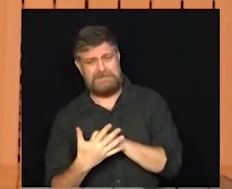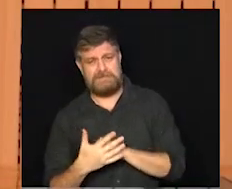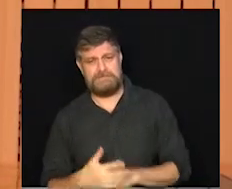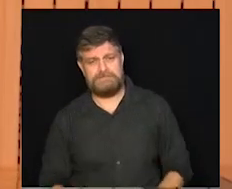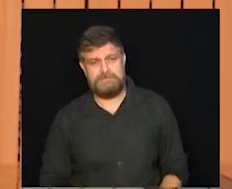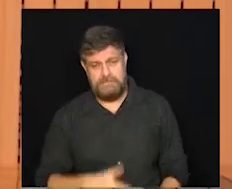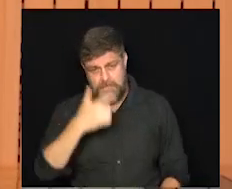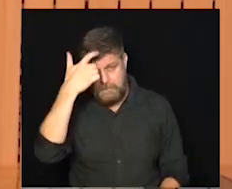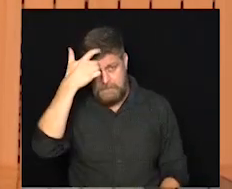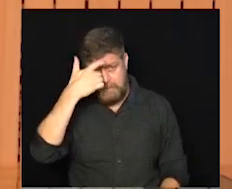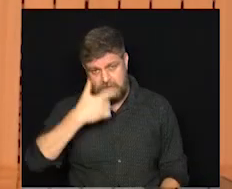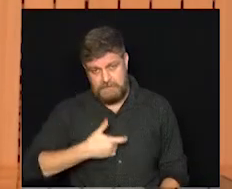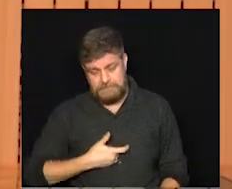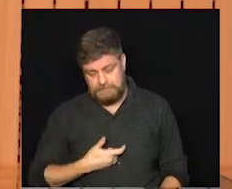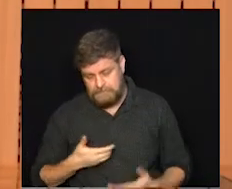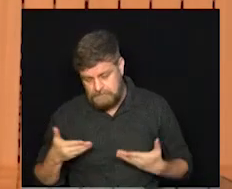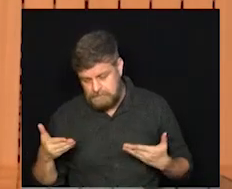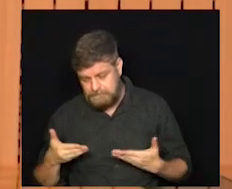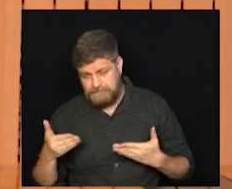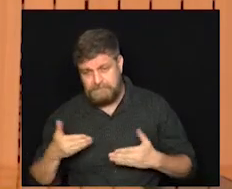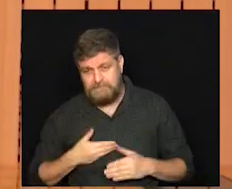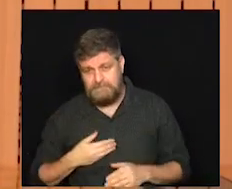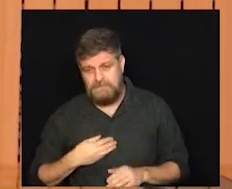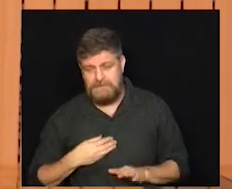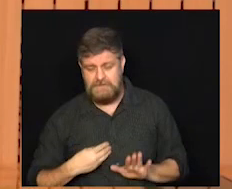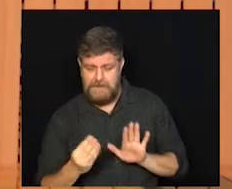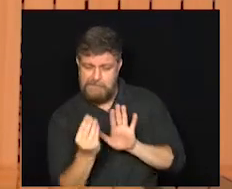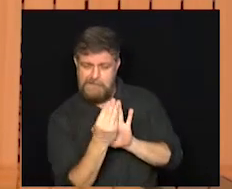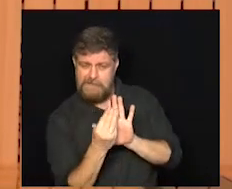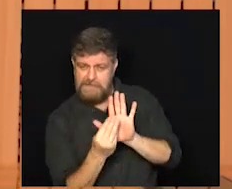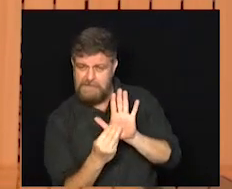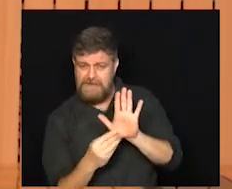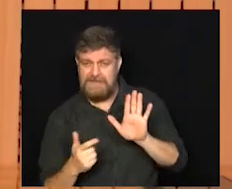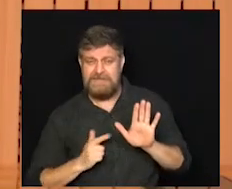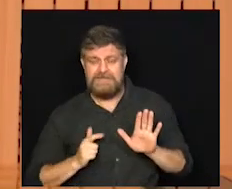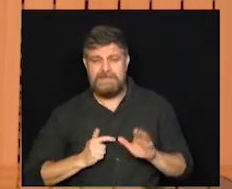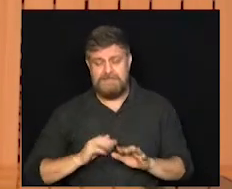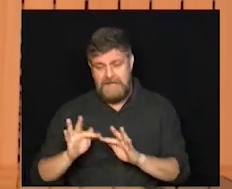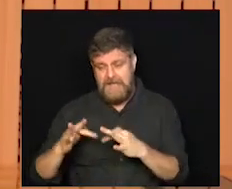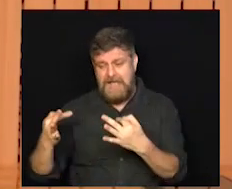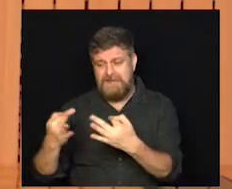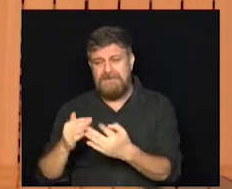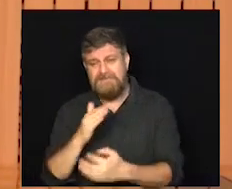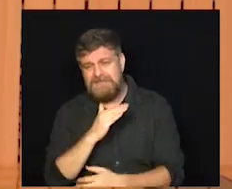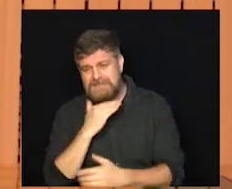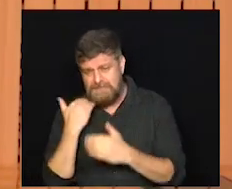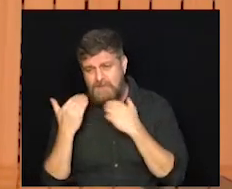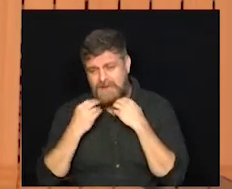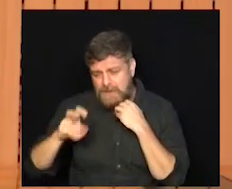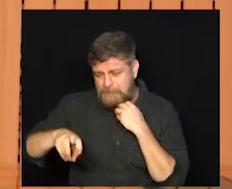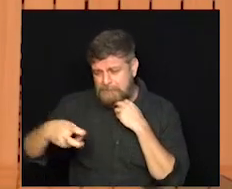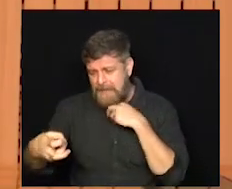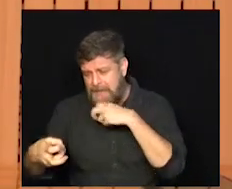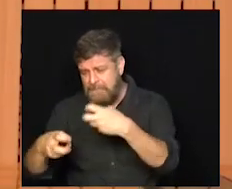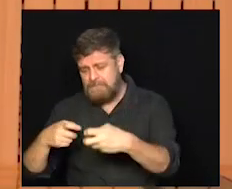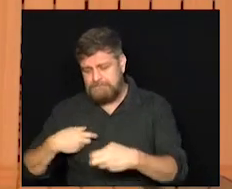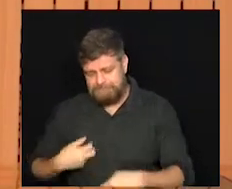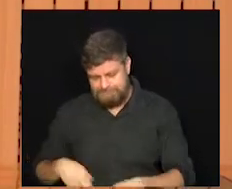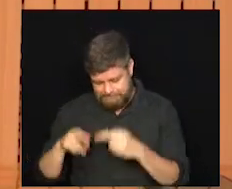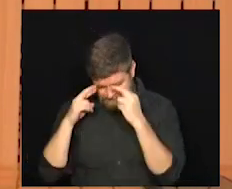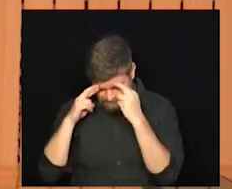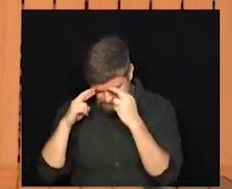faço esse registro, né, do nosso respeito às famílias enlutadas, essa questão